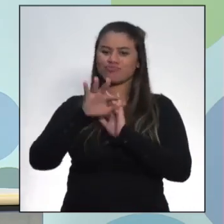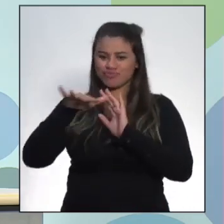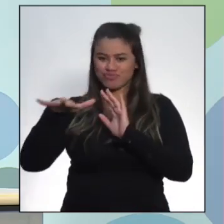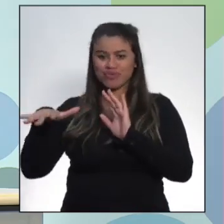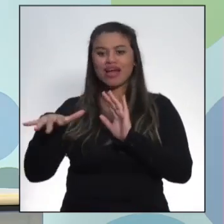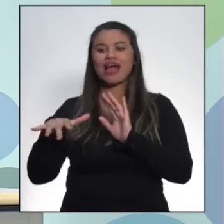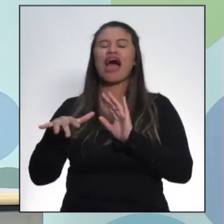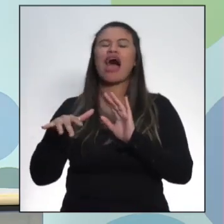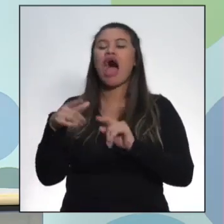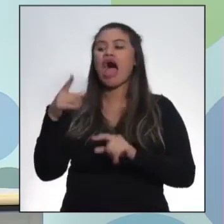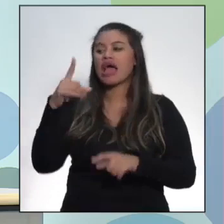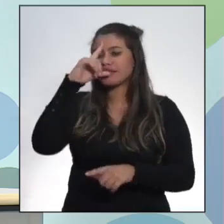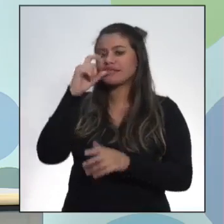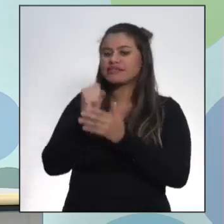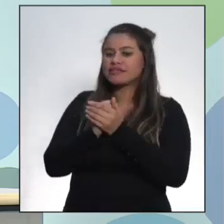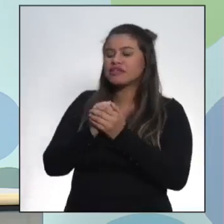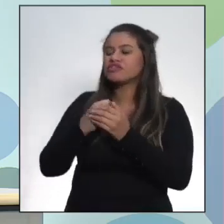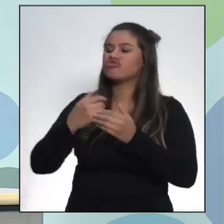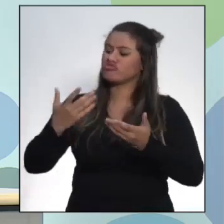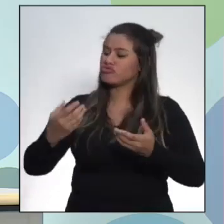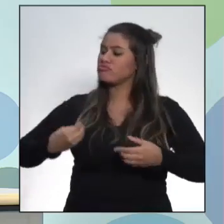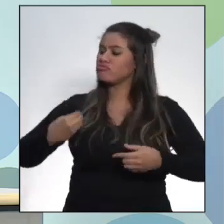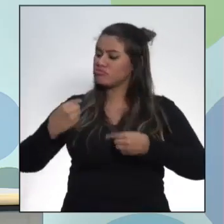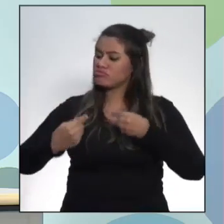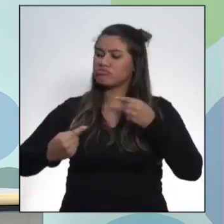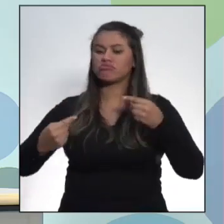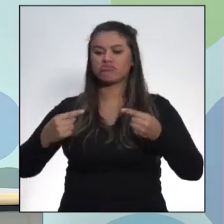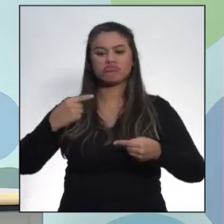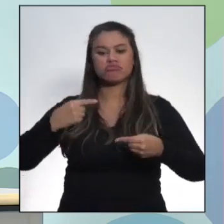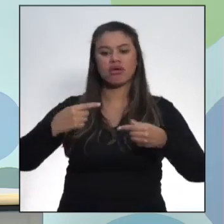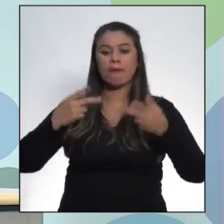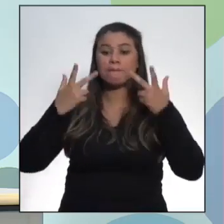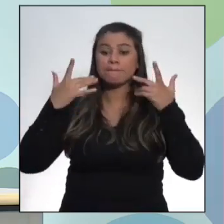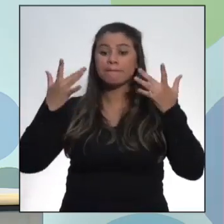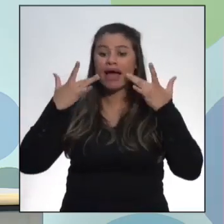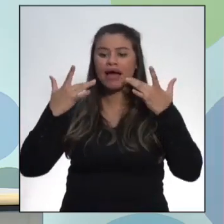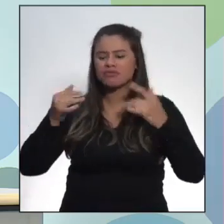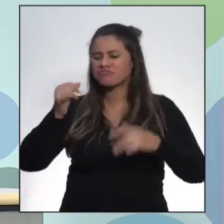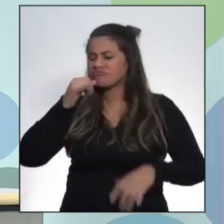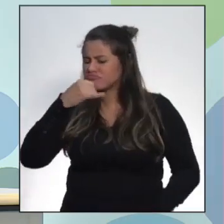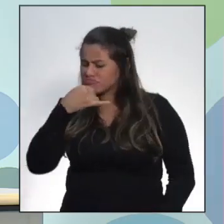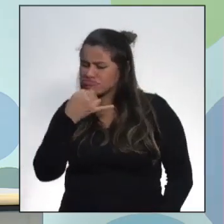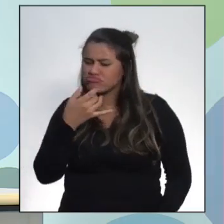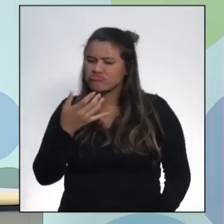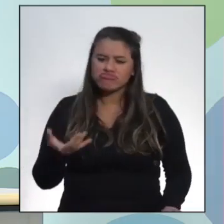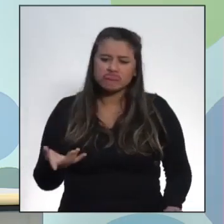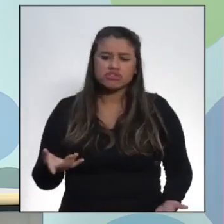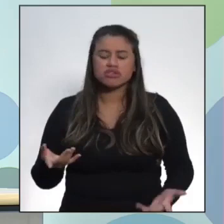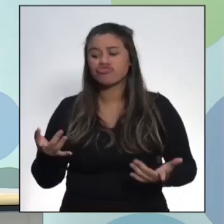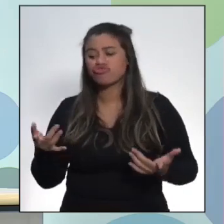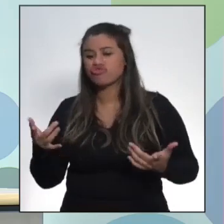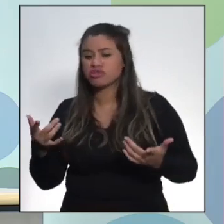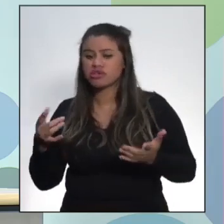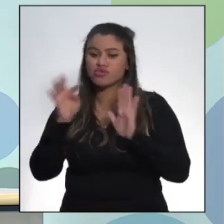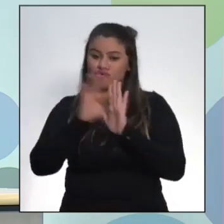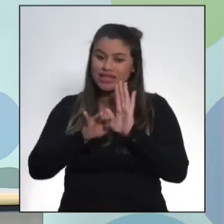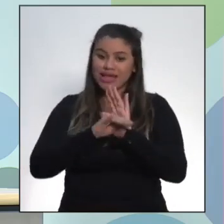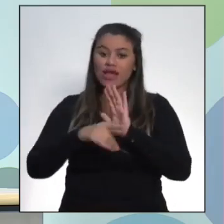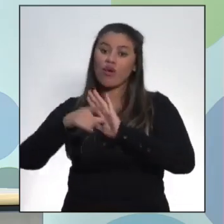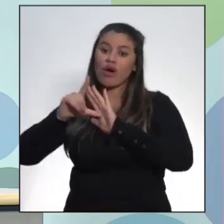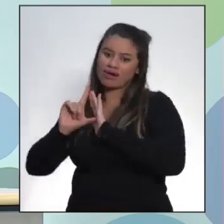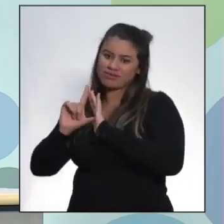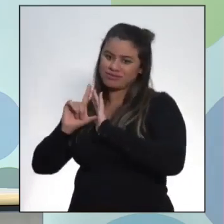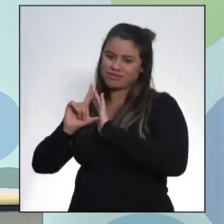ao longo da cena. Então, se ele está triste, está indicado ali no texto. Não